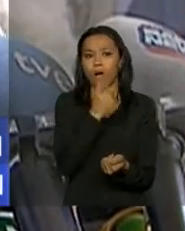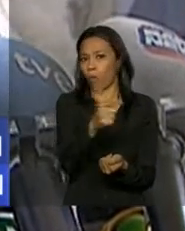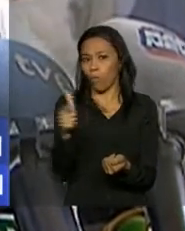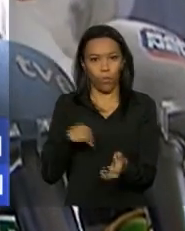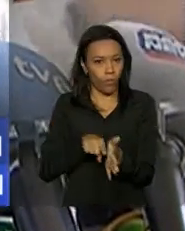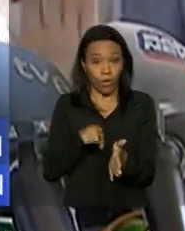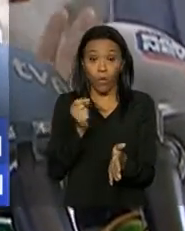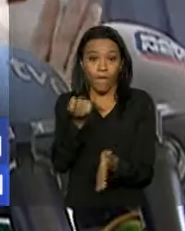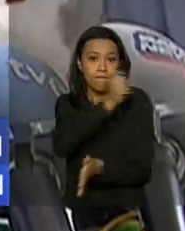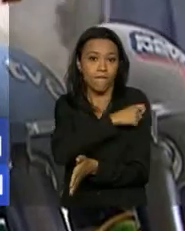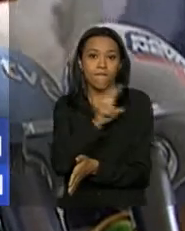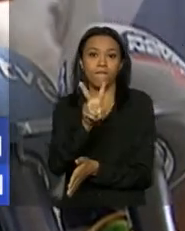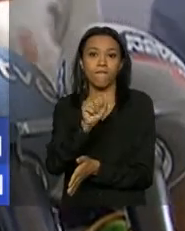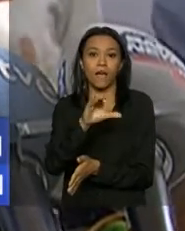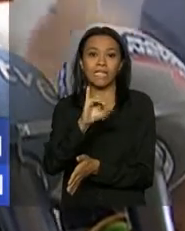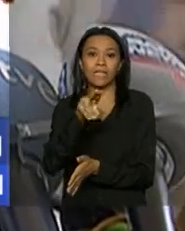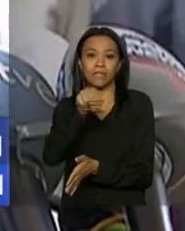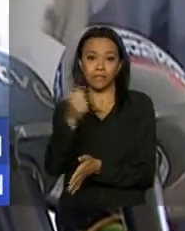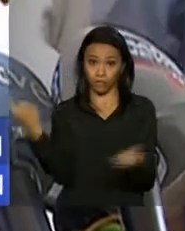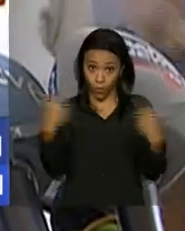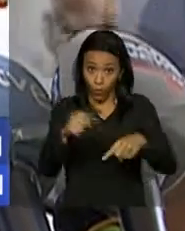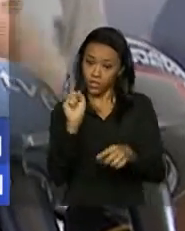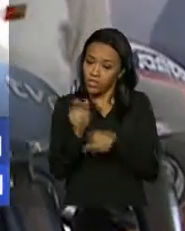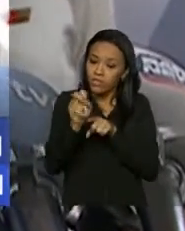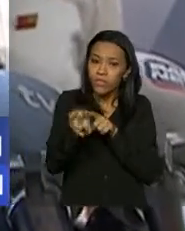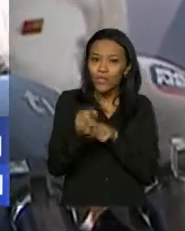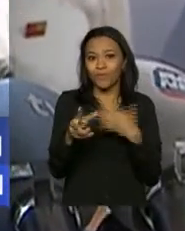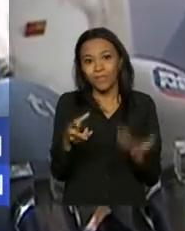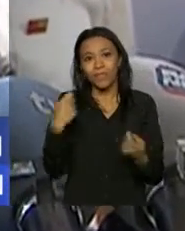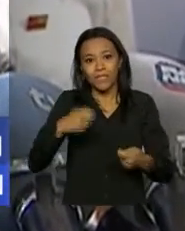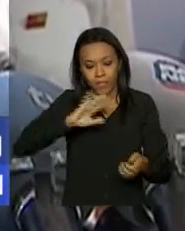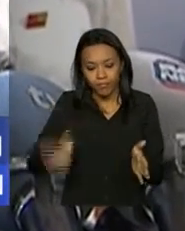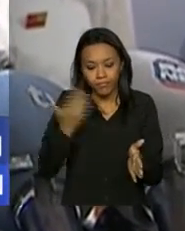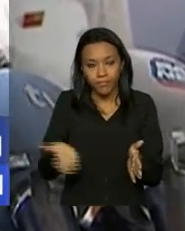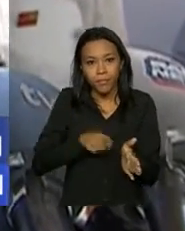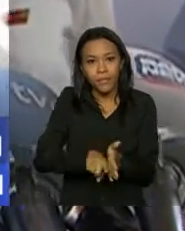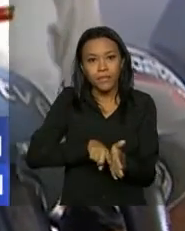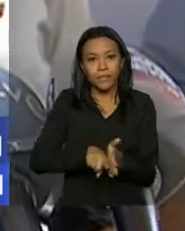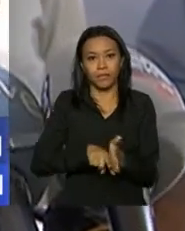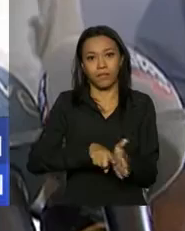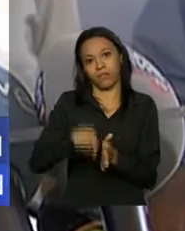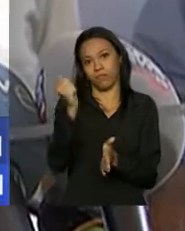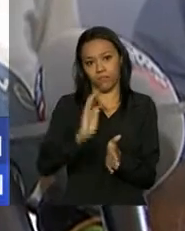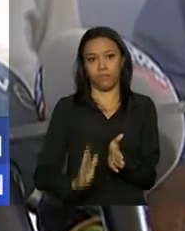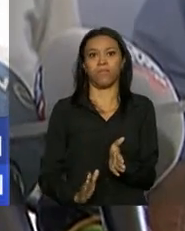contra esse vírus. Não há. Então, ela tem de ser desenvolvida. O Brasil é um dos países